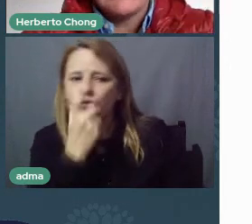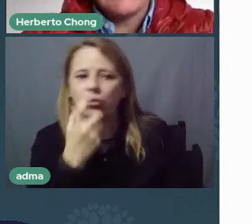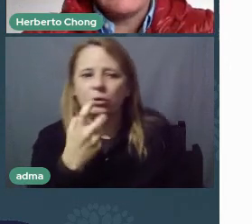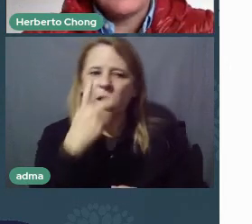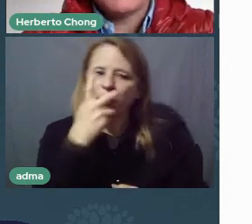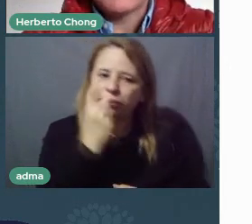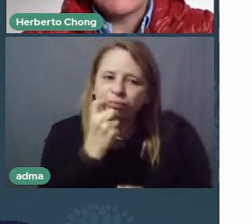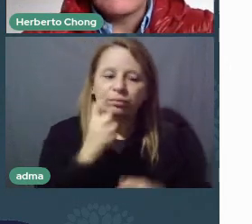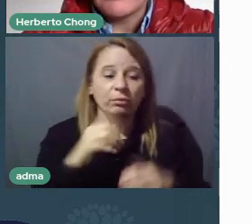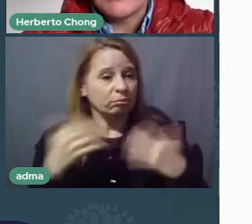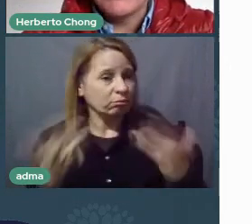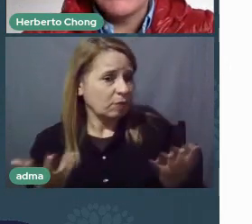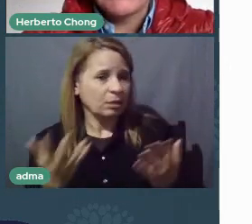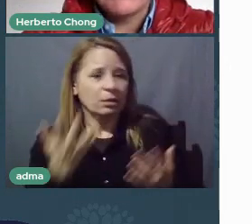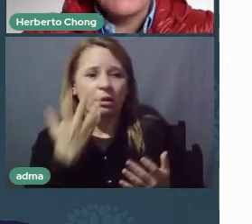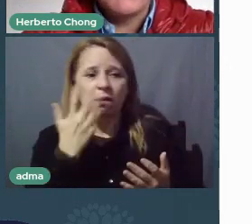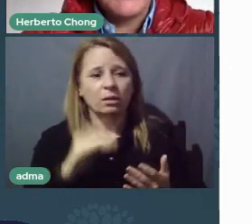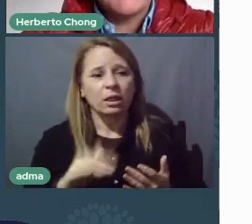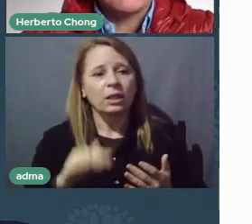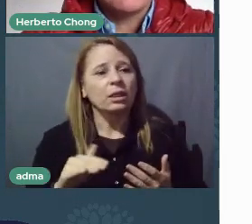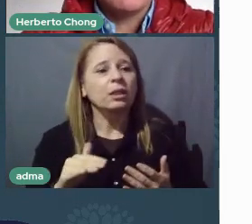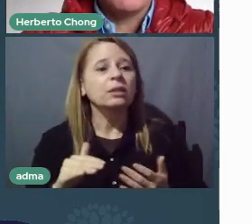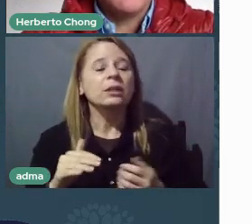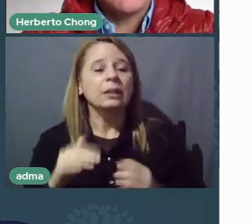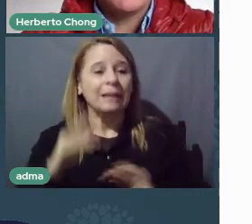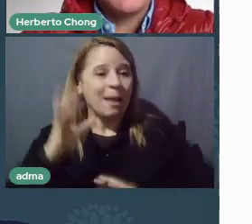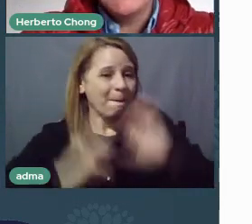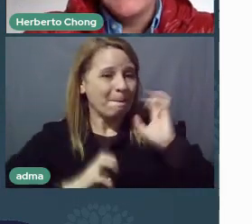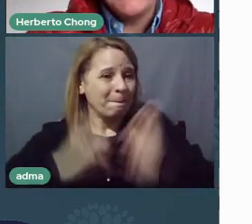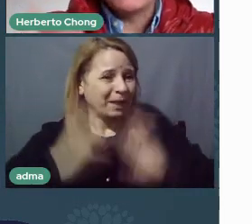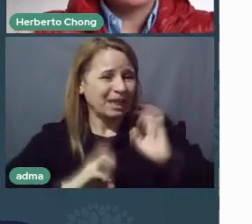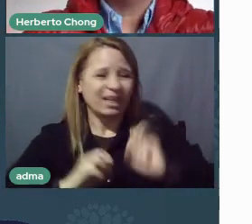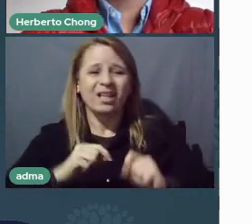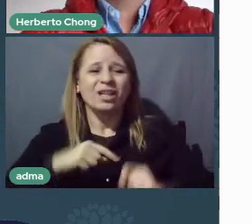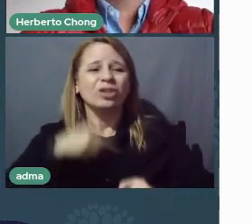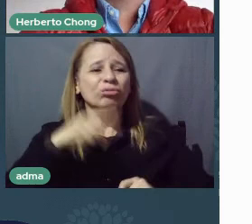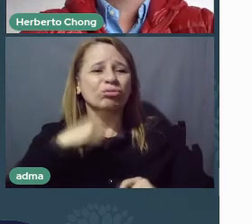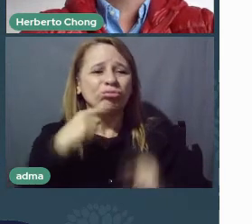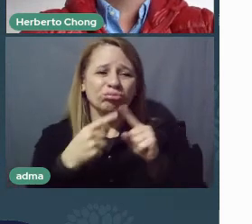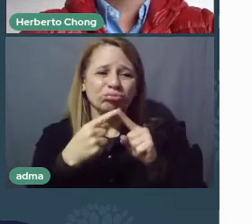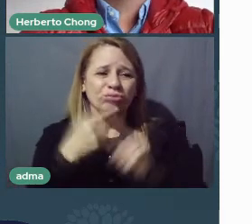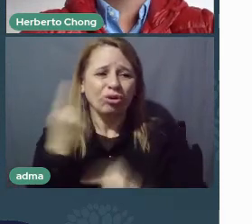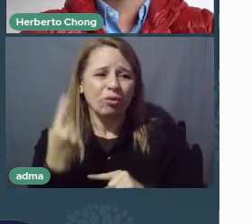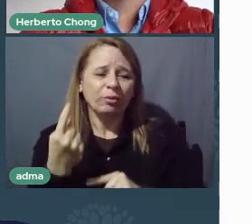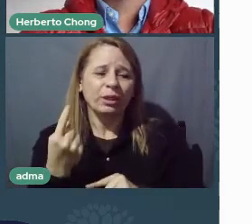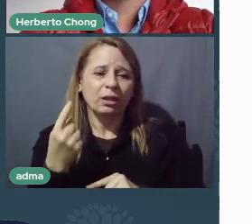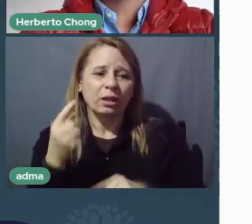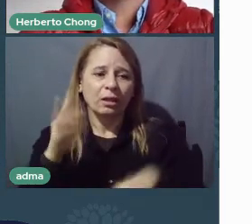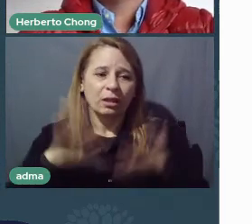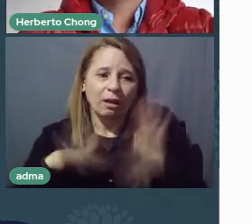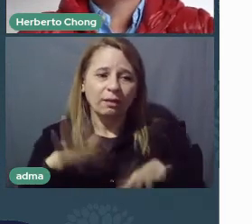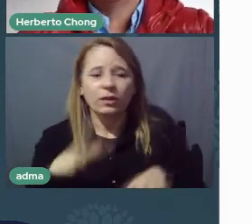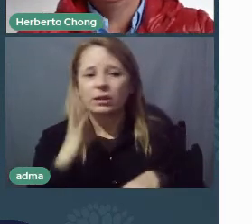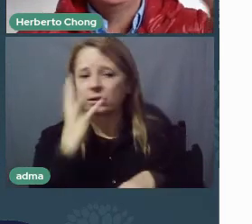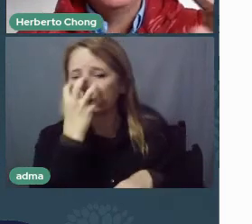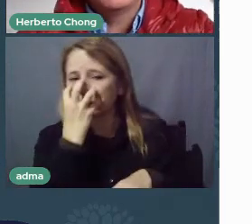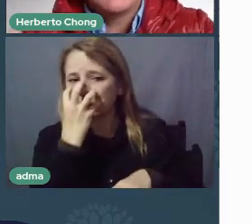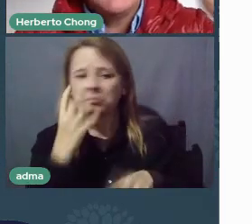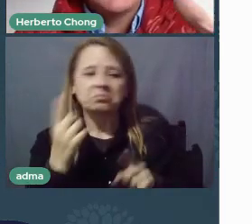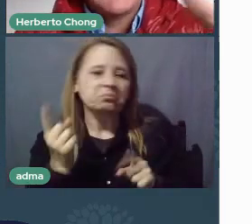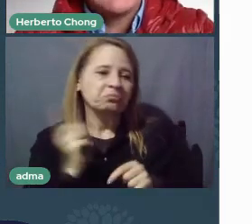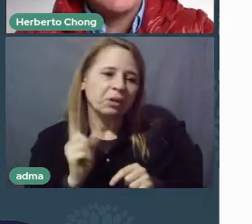mas tem criança que muitas vezes briga com a bombinha também, e com o nebulizador não briga. Vejam vocês como isso